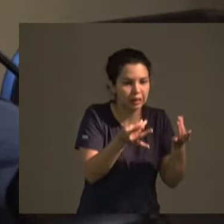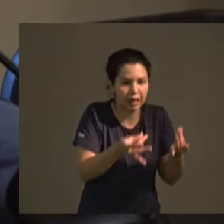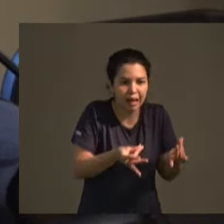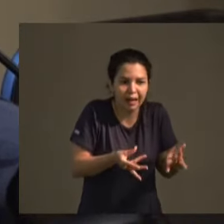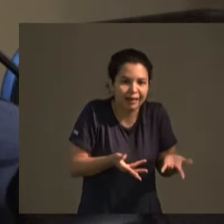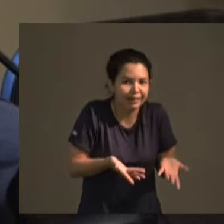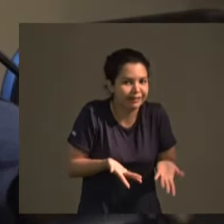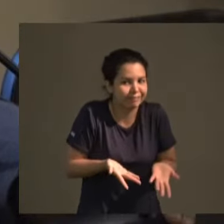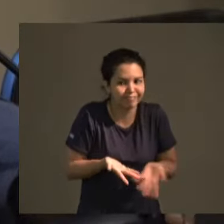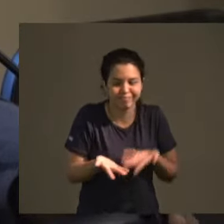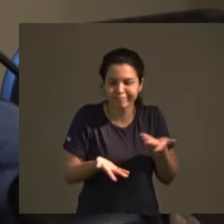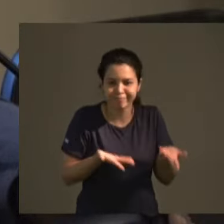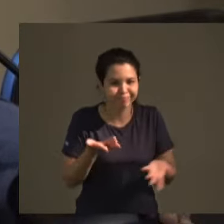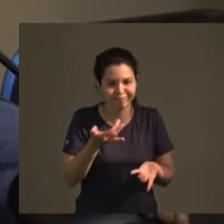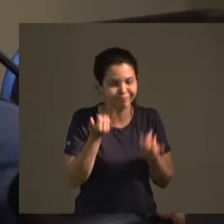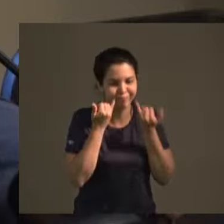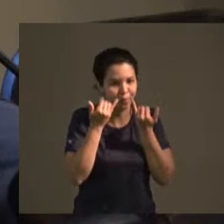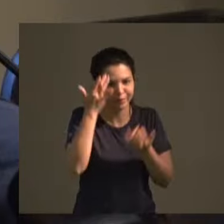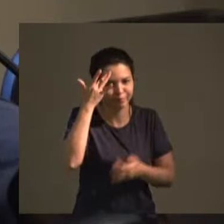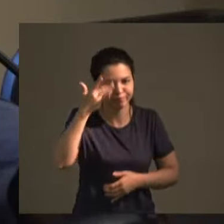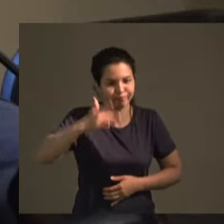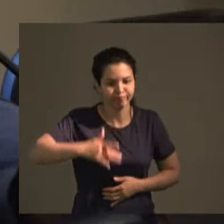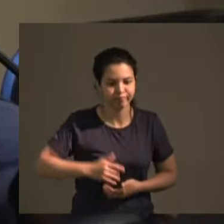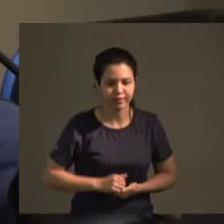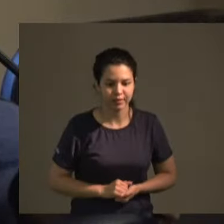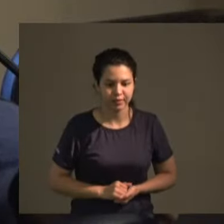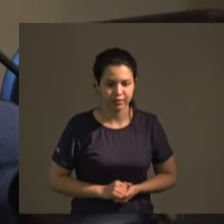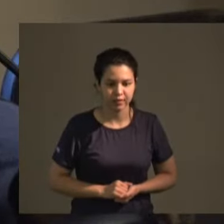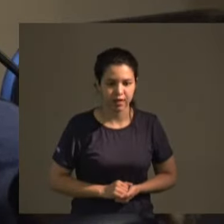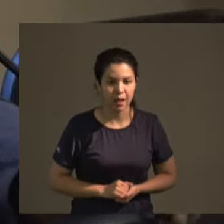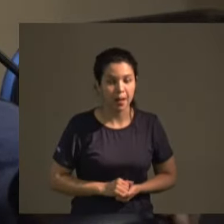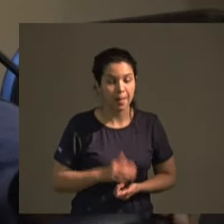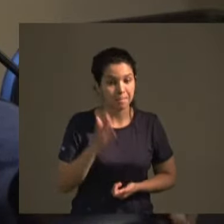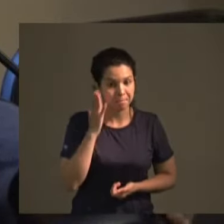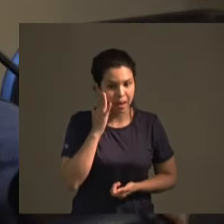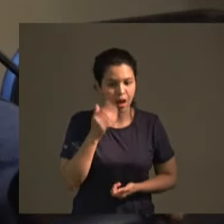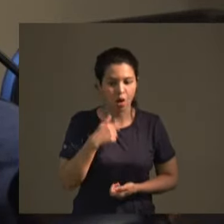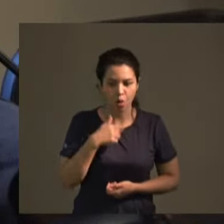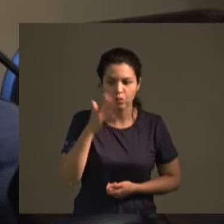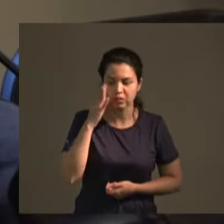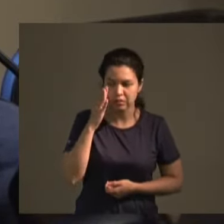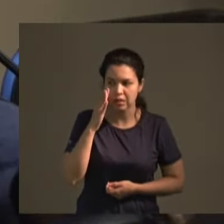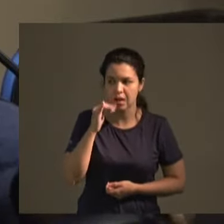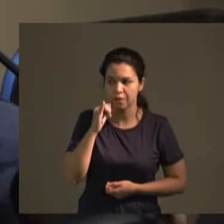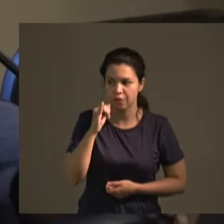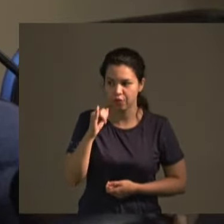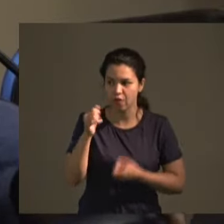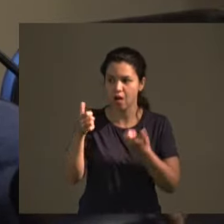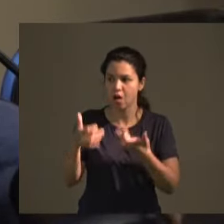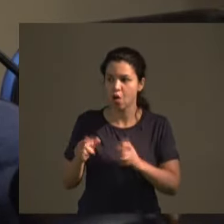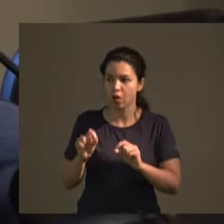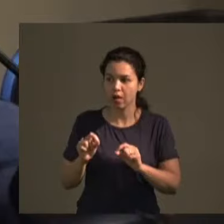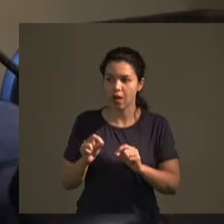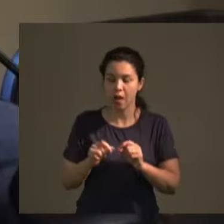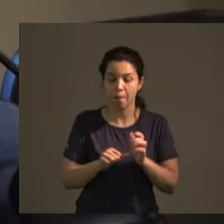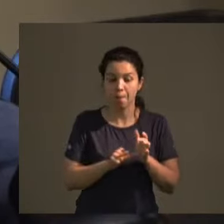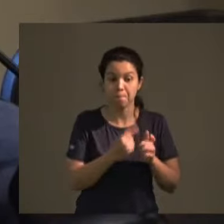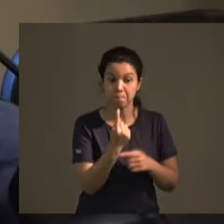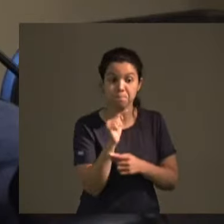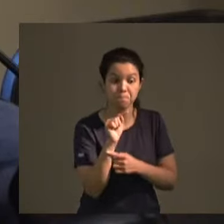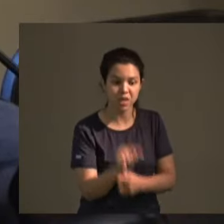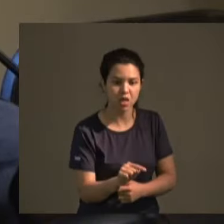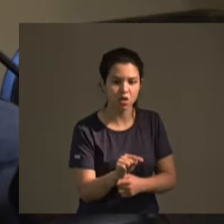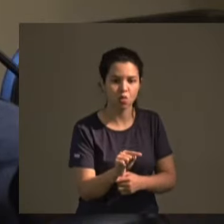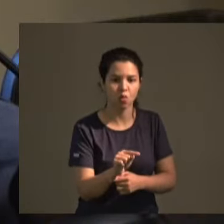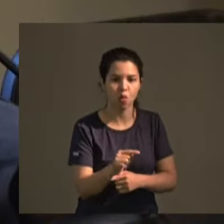Eu não tenho essa informação. Mas eu sei te falar que os primeiros 1.000 profissionais serão